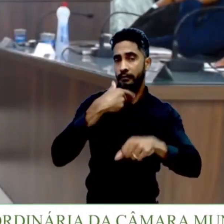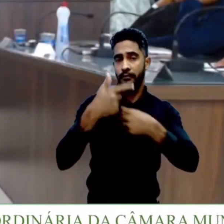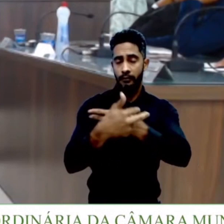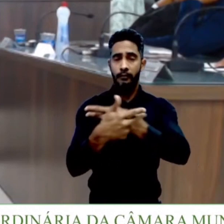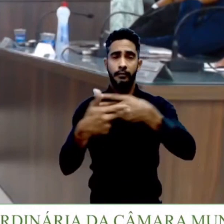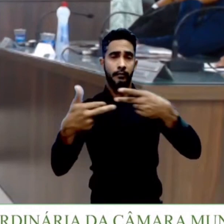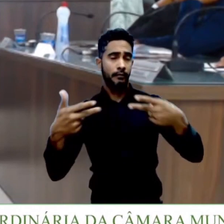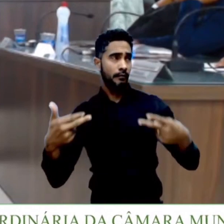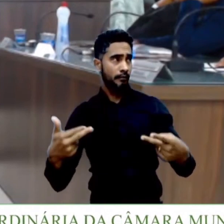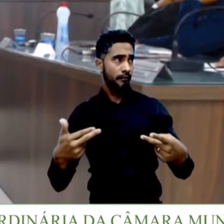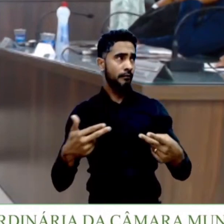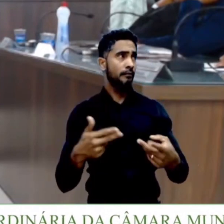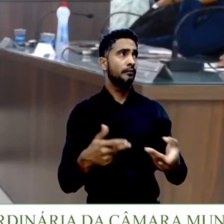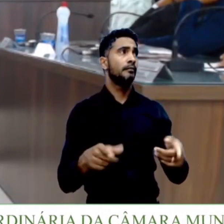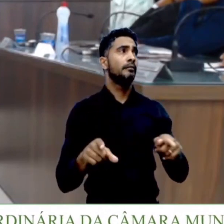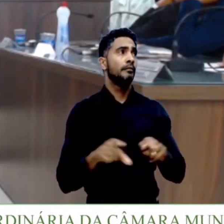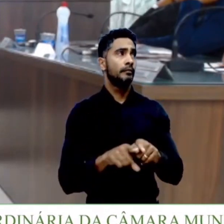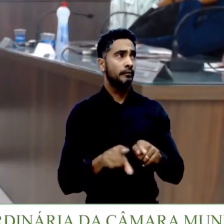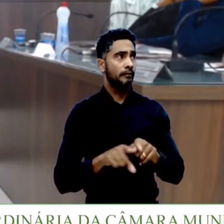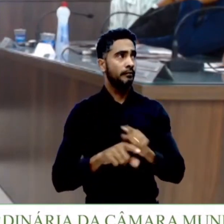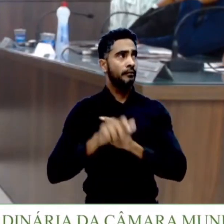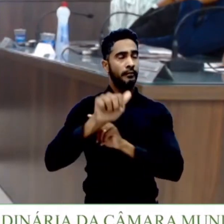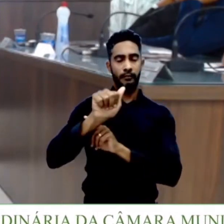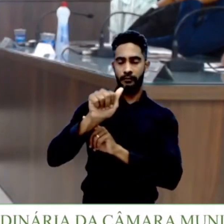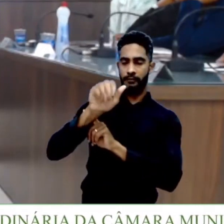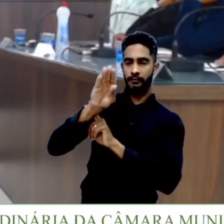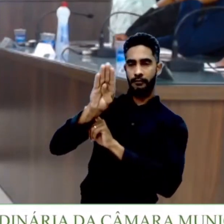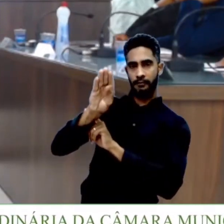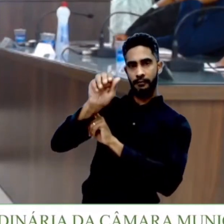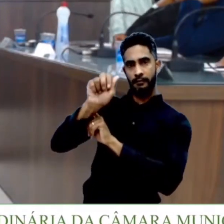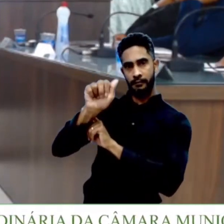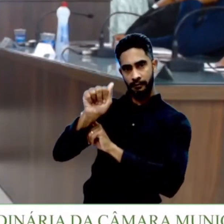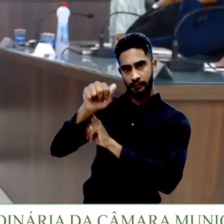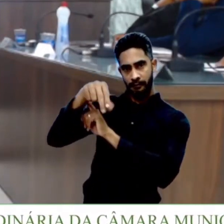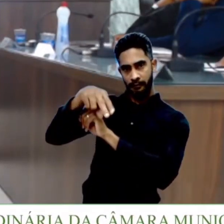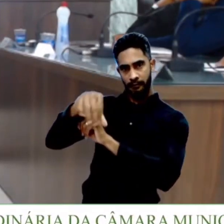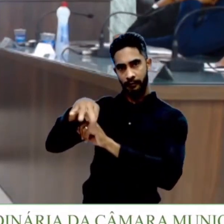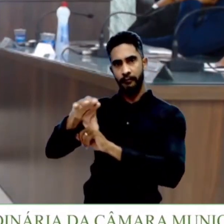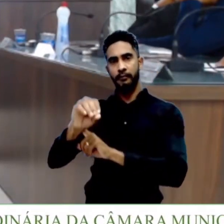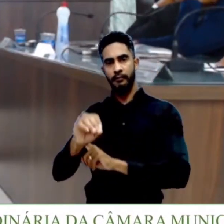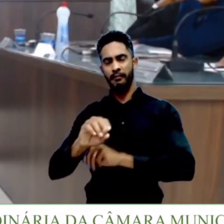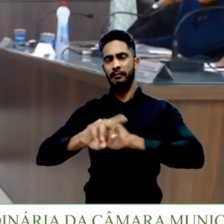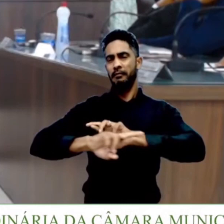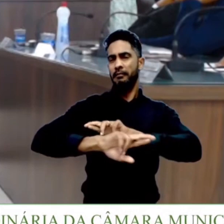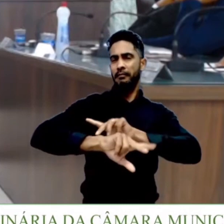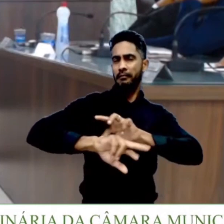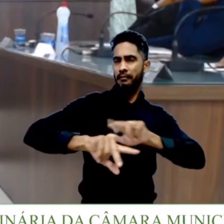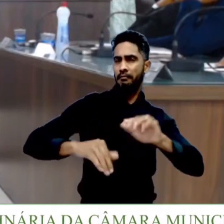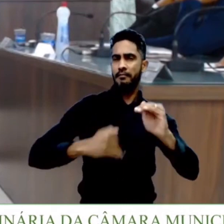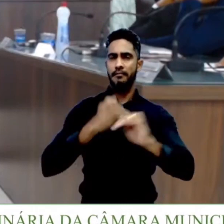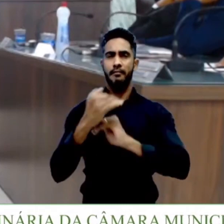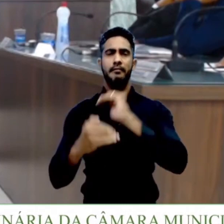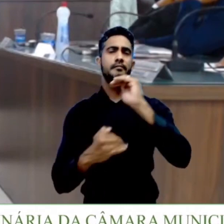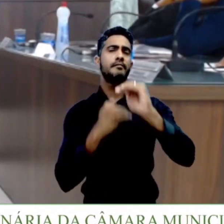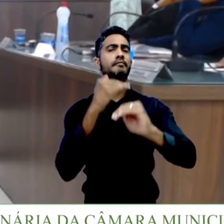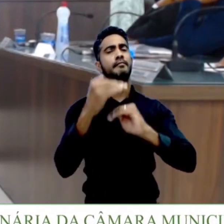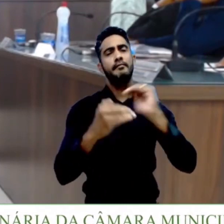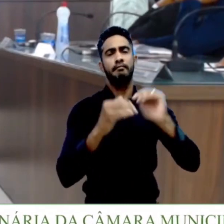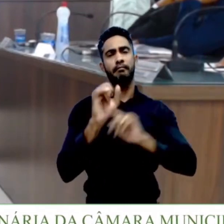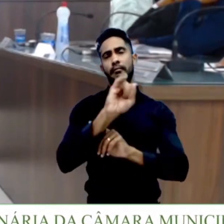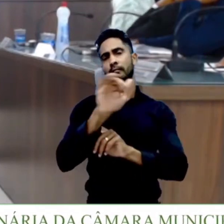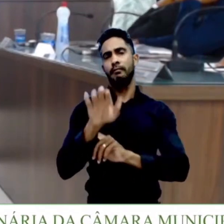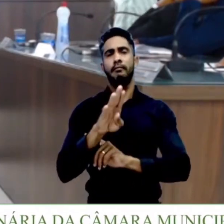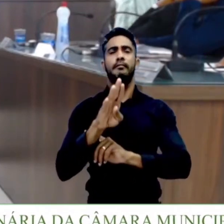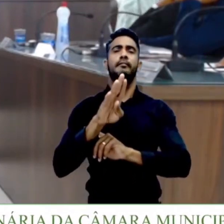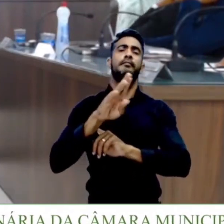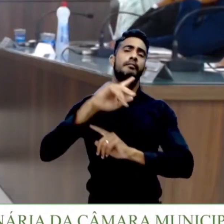Bananicultura, enfim. A Abanorte hoje ela está representada em vários fóruns de discussão e desenvolvimento de Janaúba, Minas